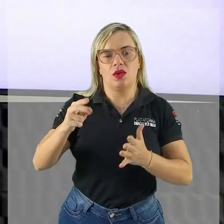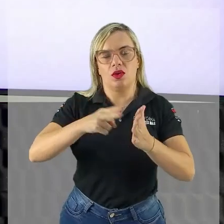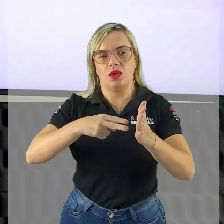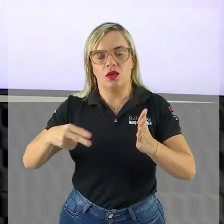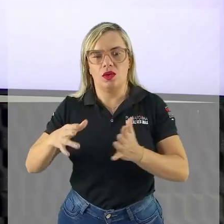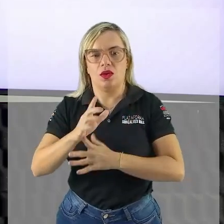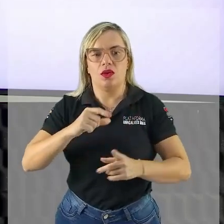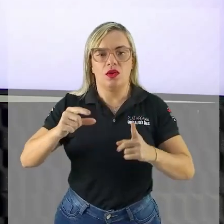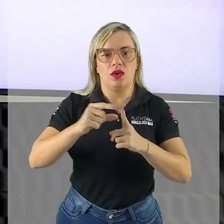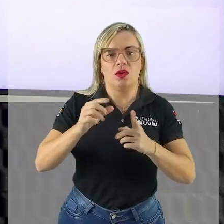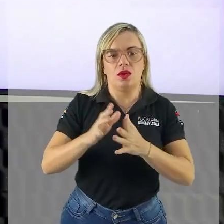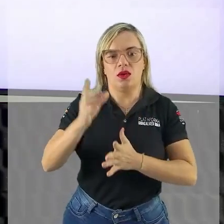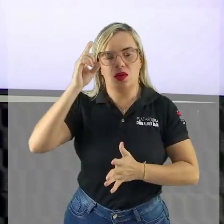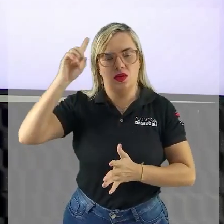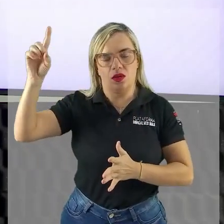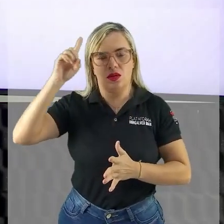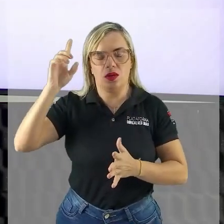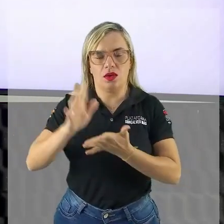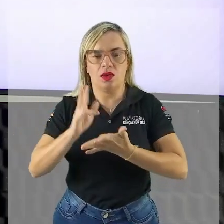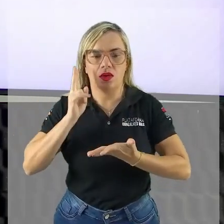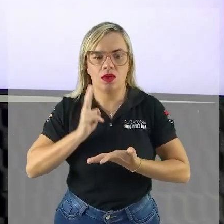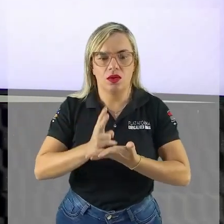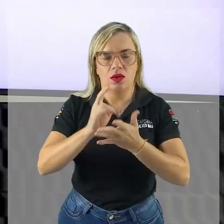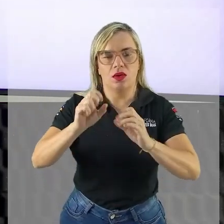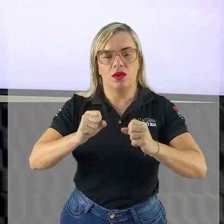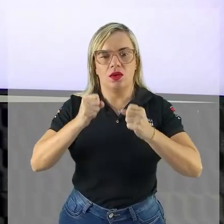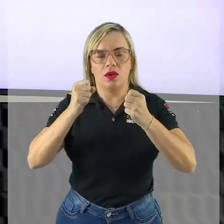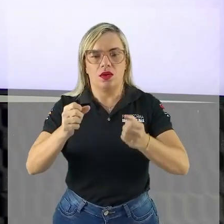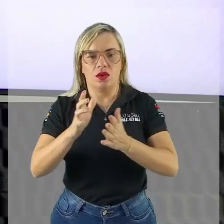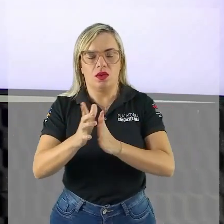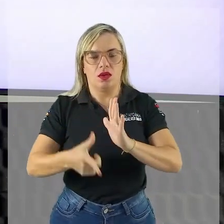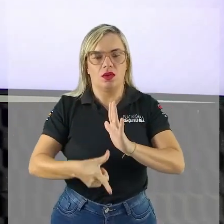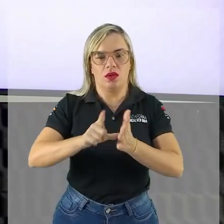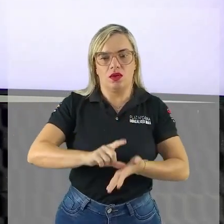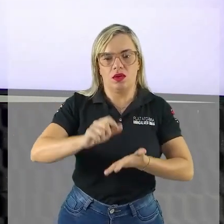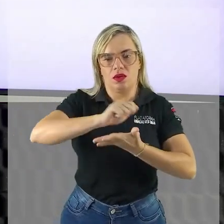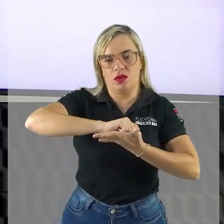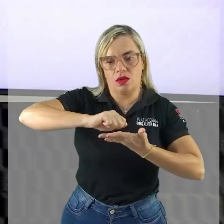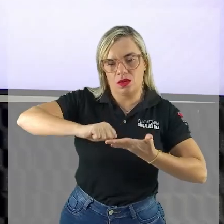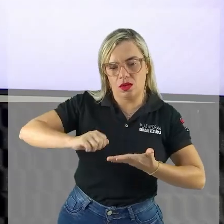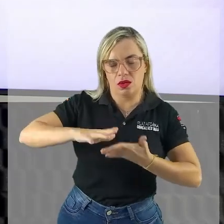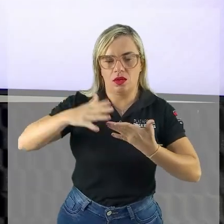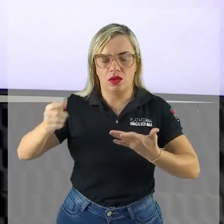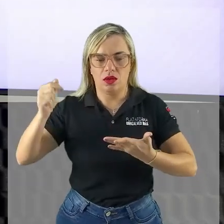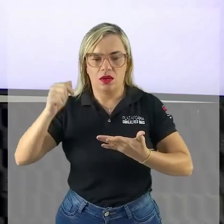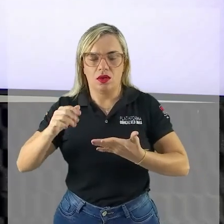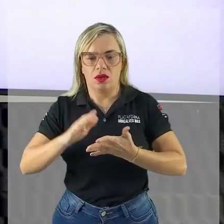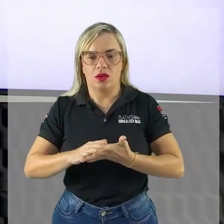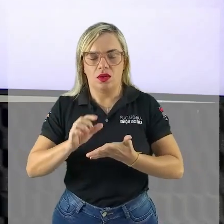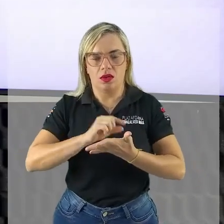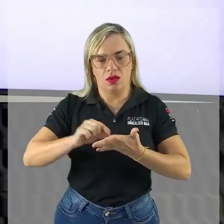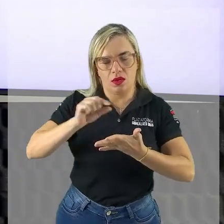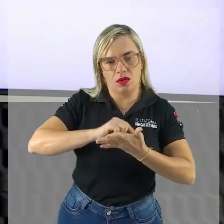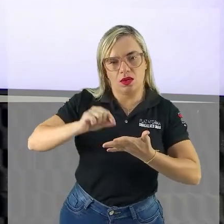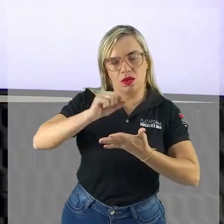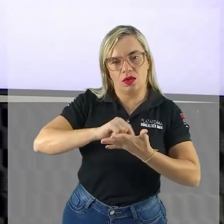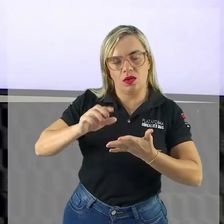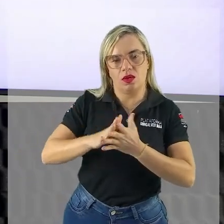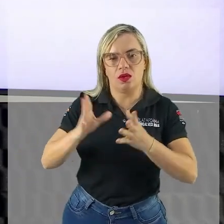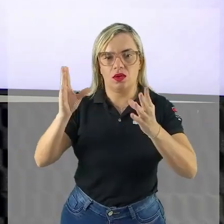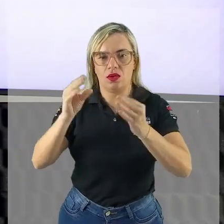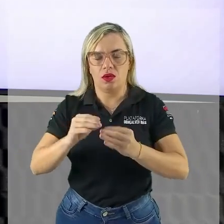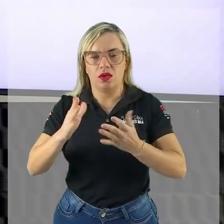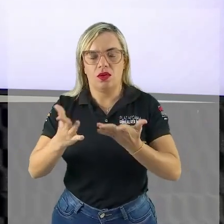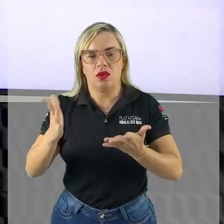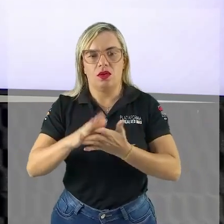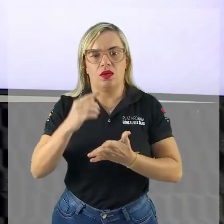no meu dia a dia, tá? Então, sempre que for possível, antes de escrever, faça uma escaleta ou rascunho. Talvez essa seja